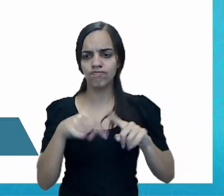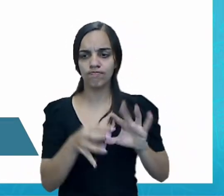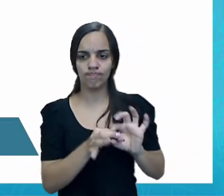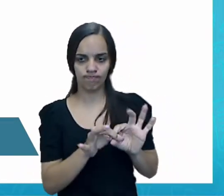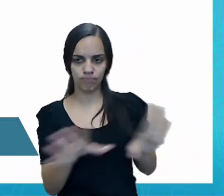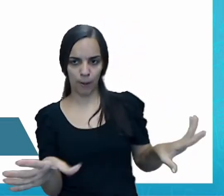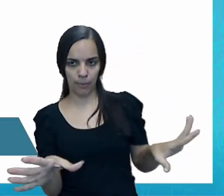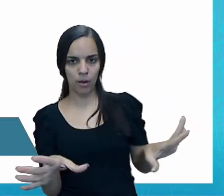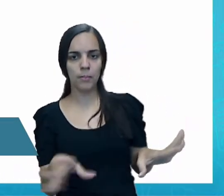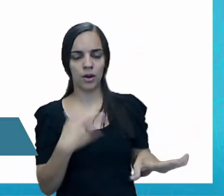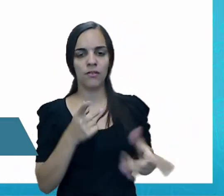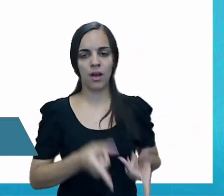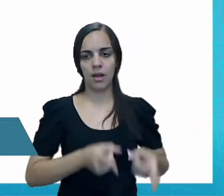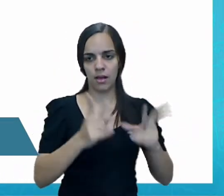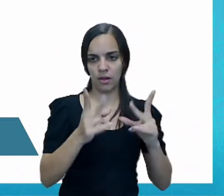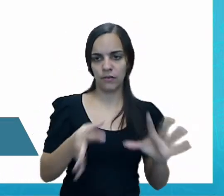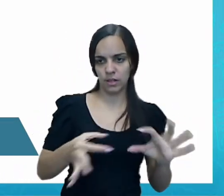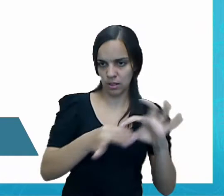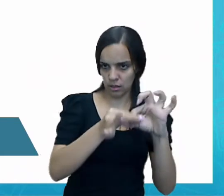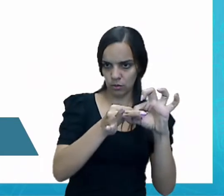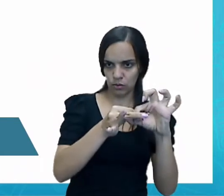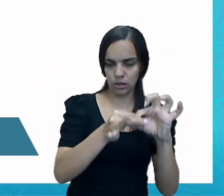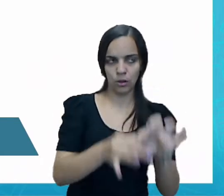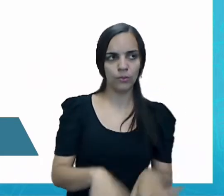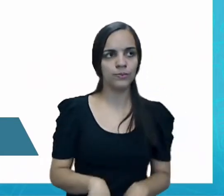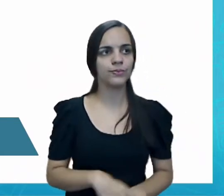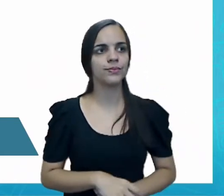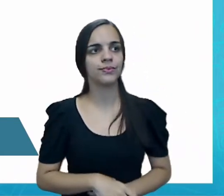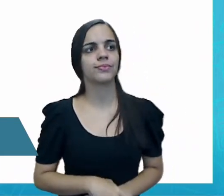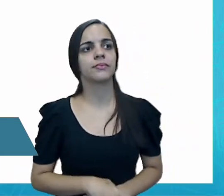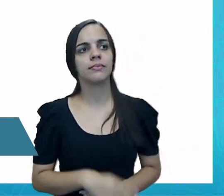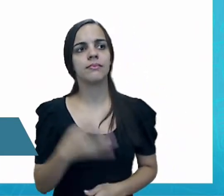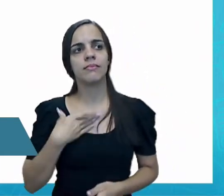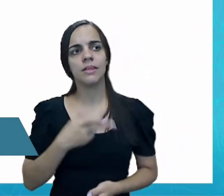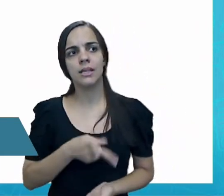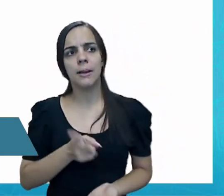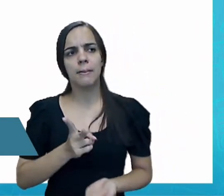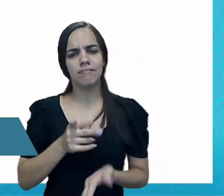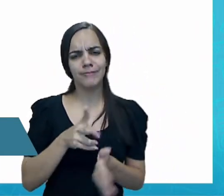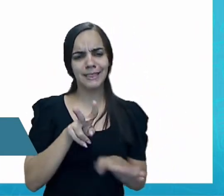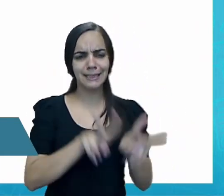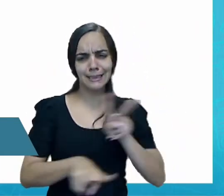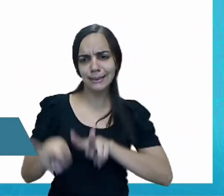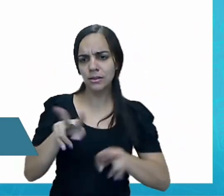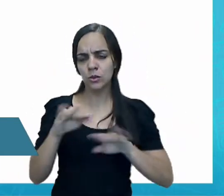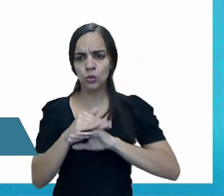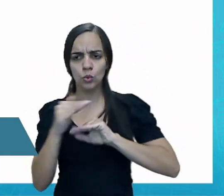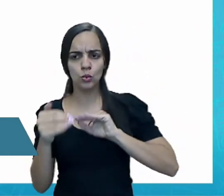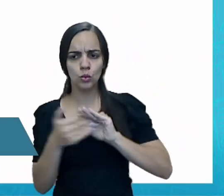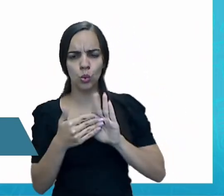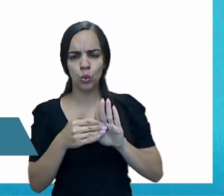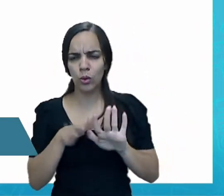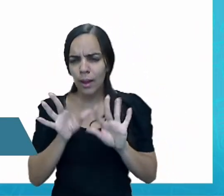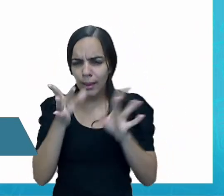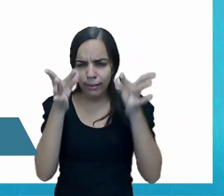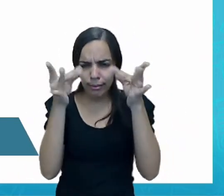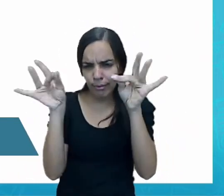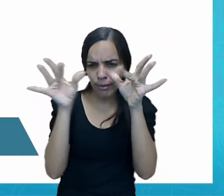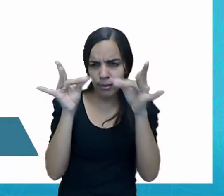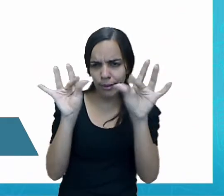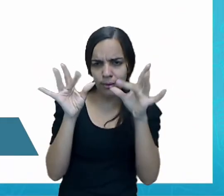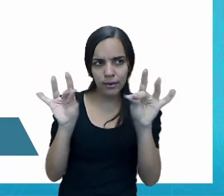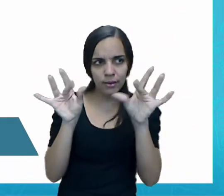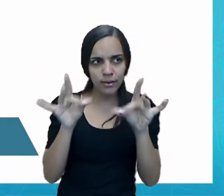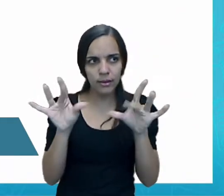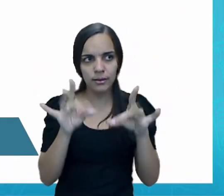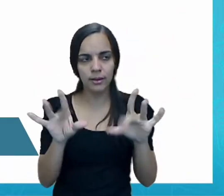como vocês estão vendo na tela, e que eles possam analisar caso a caso,